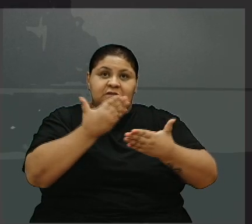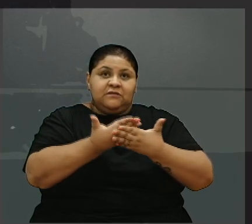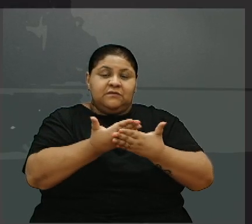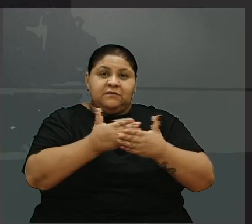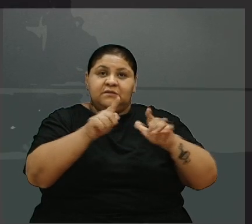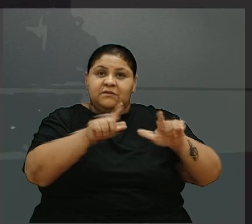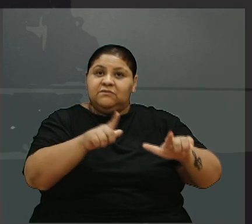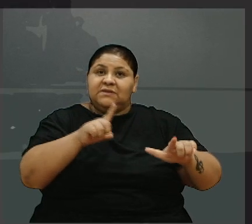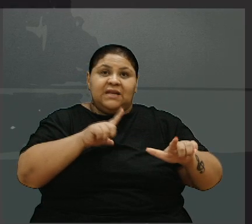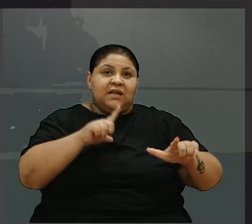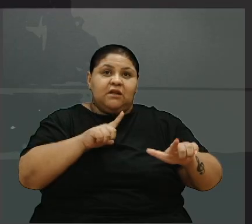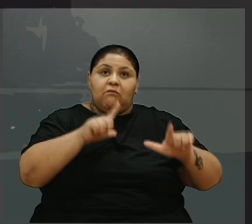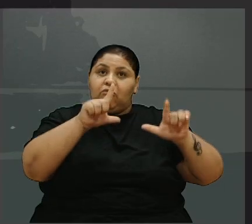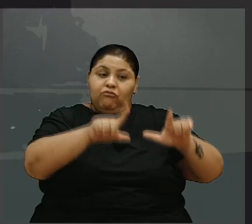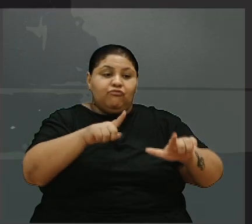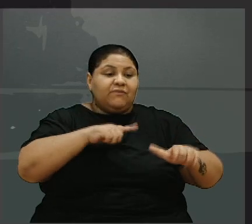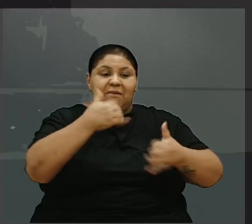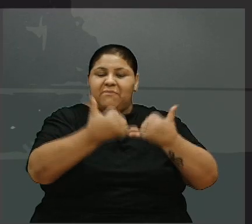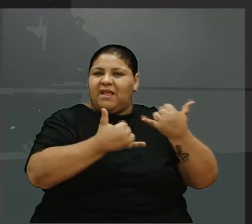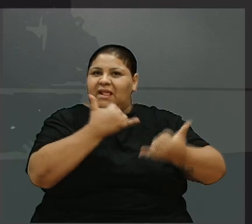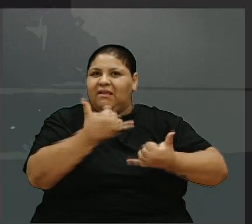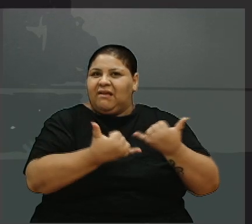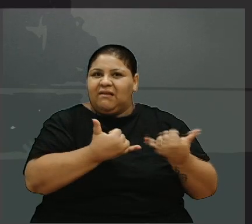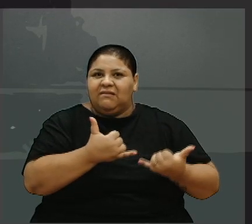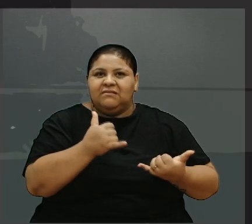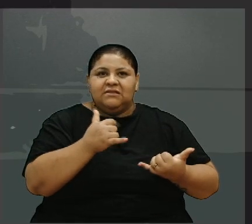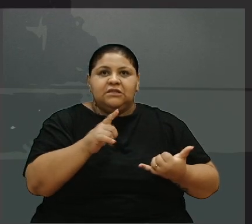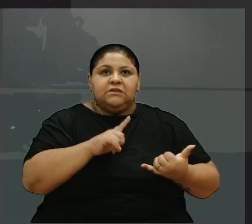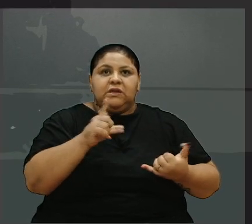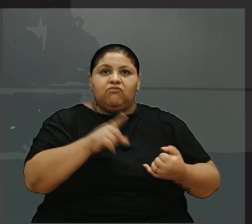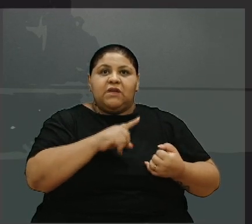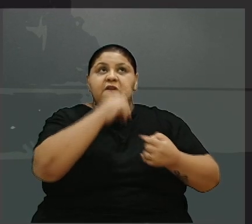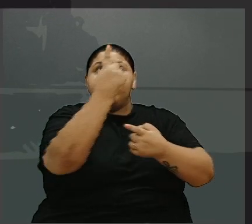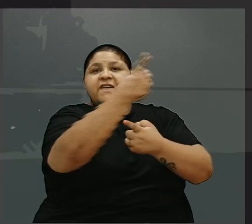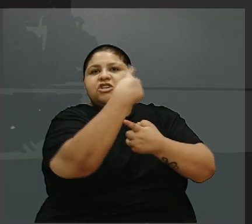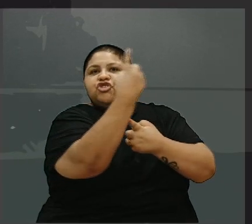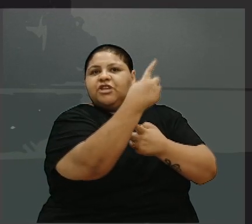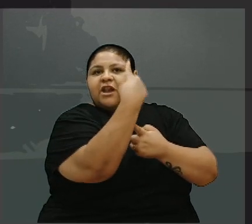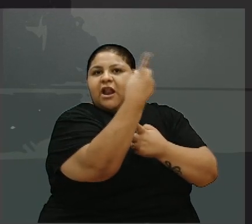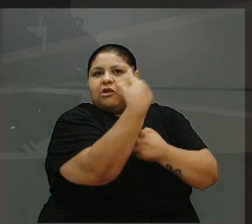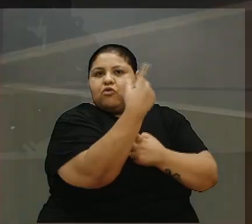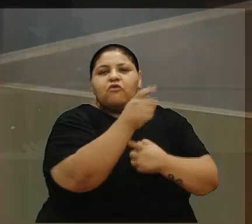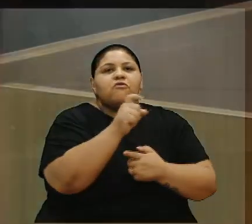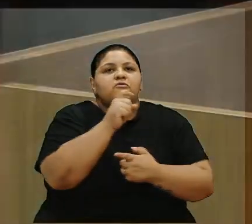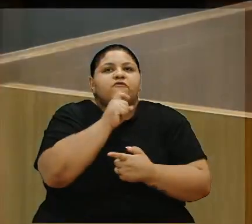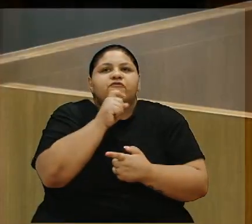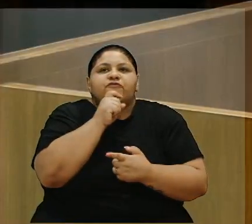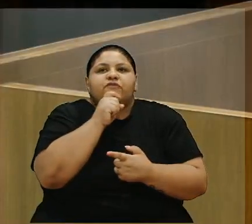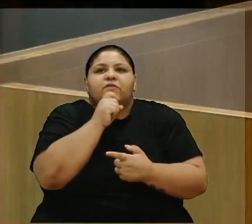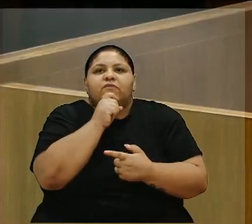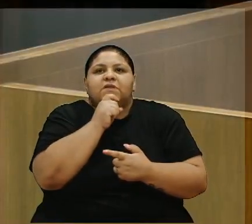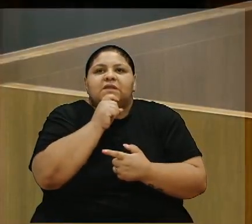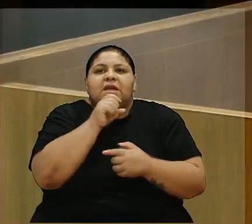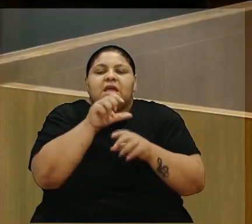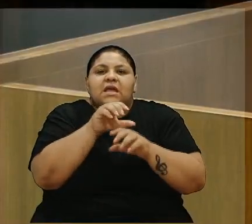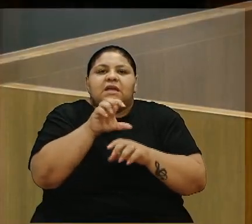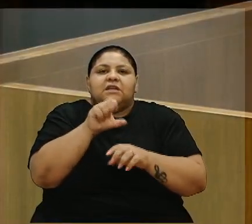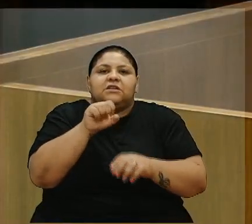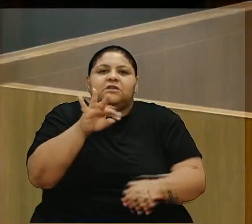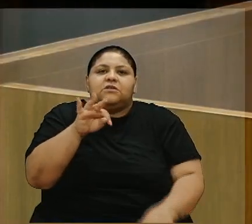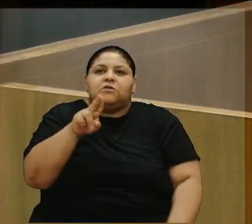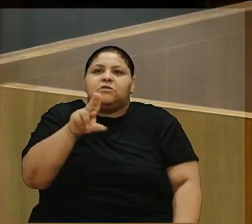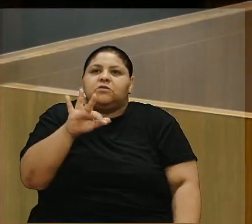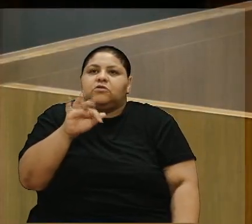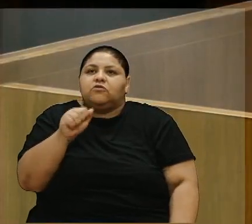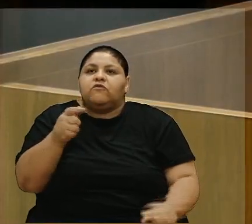espaço, não tem brinquedo, não tem ventilador. No inverno, não tem estufa. Na hora do soninho,